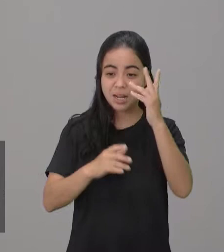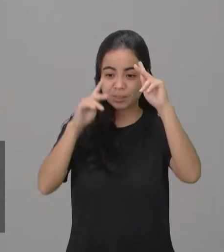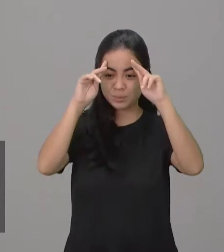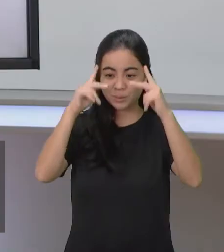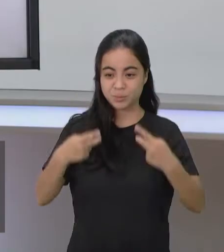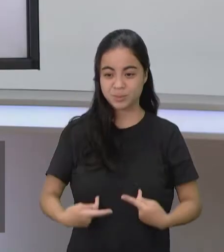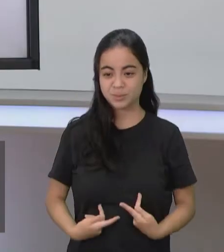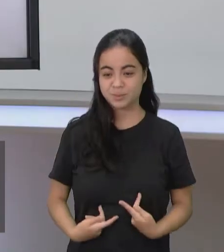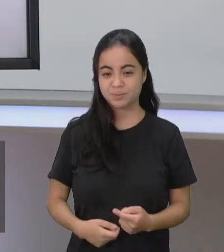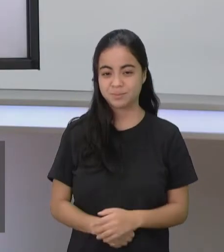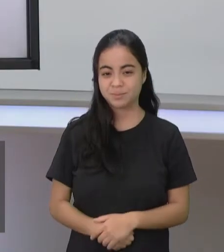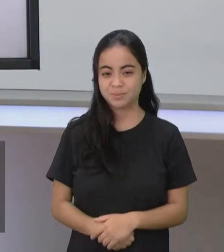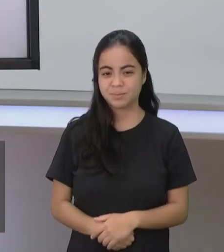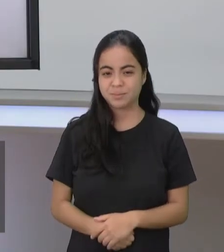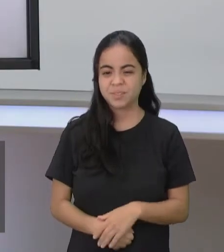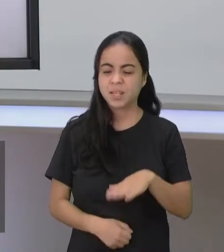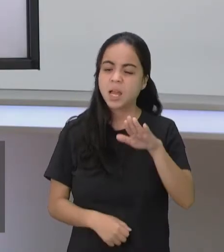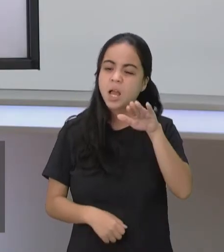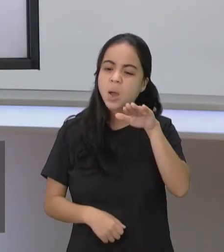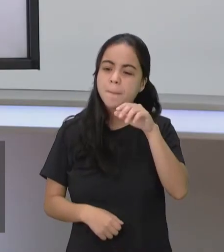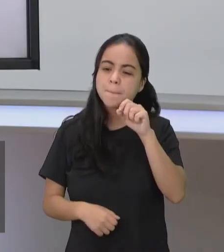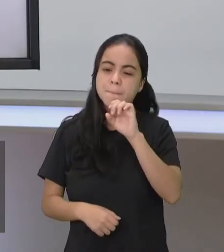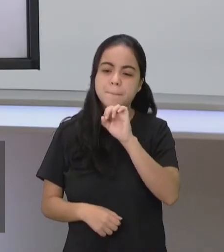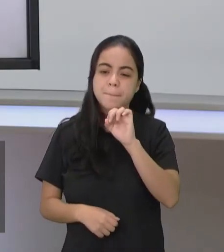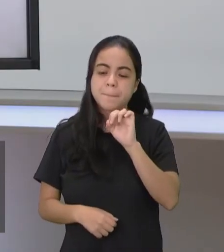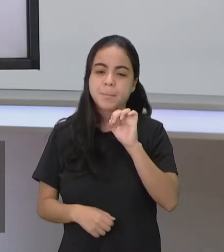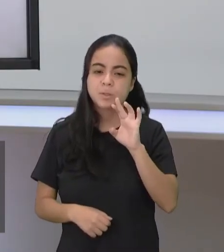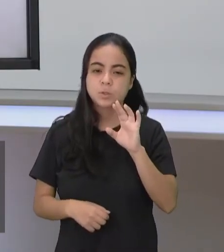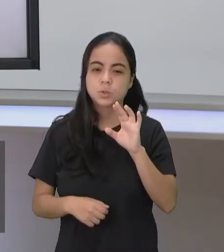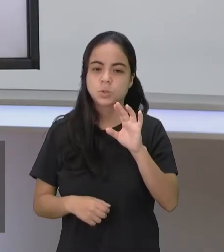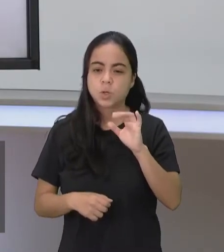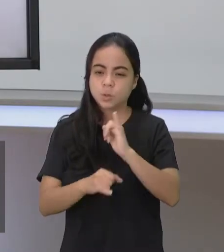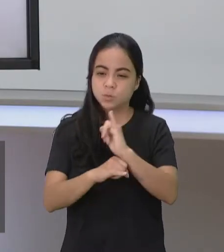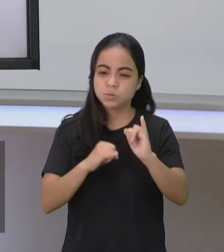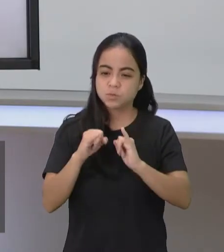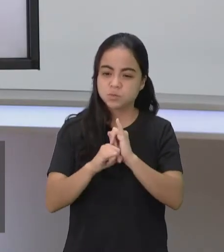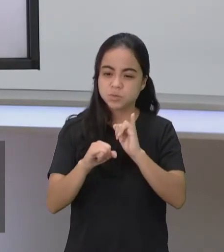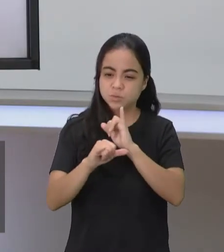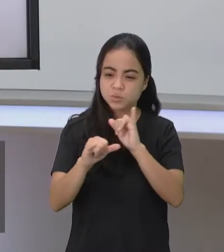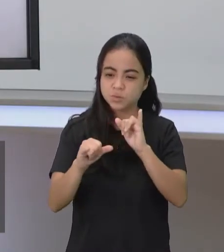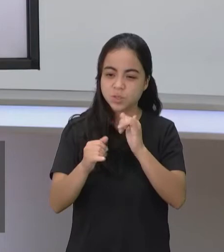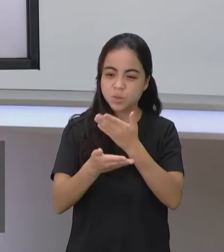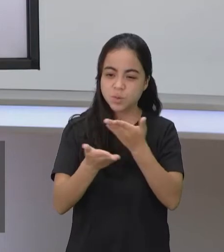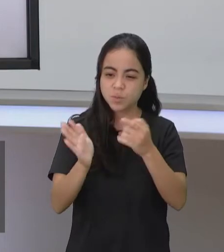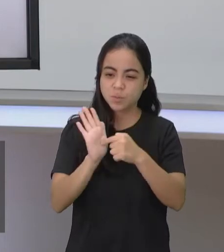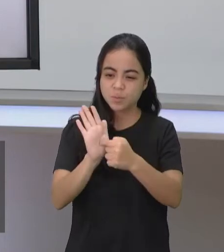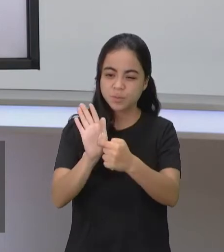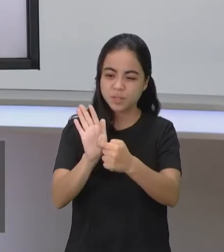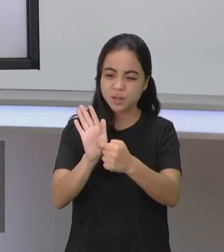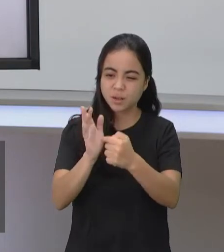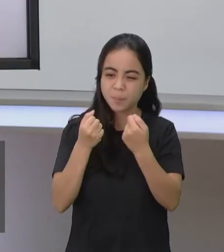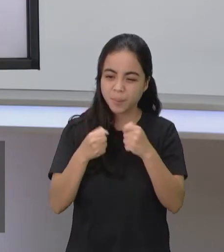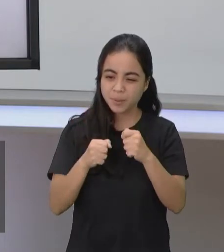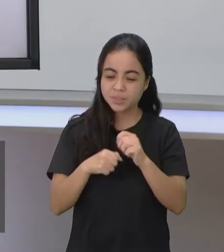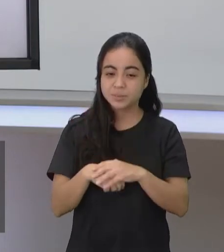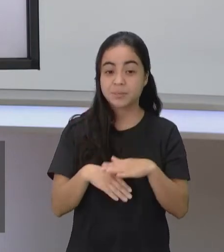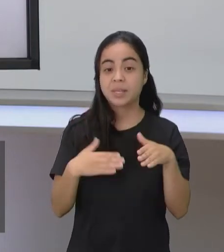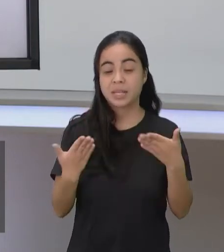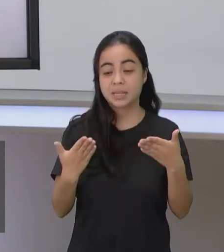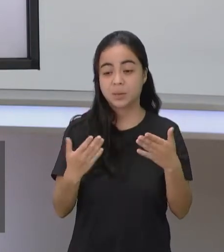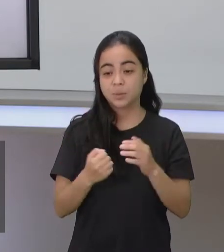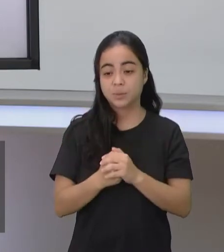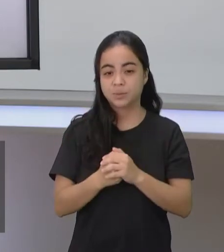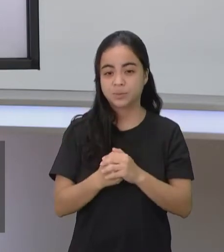Eu posso fazer aquelas mini lacrações de internet? Sim. Pode? Juro Pode. Rápido. Então, a